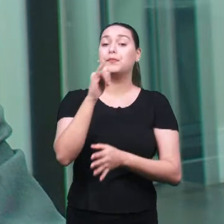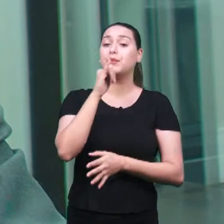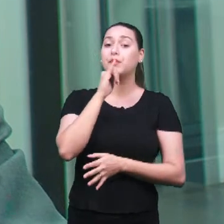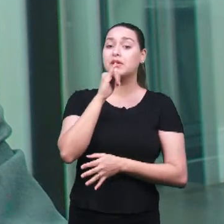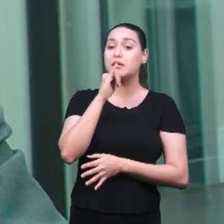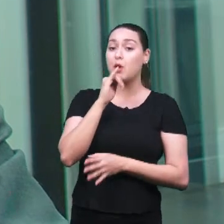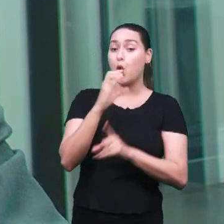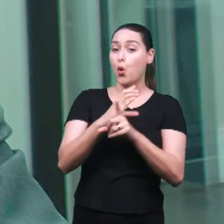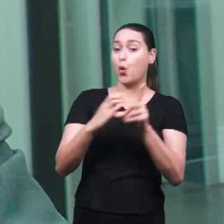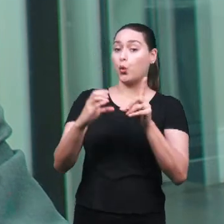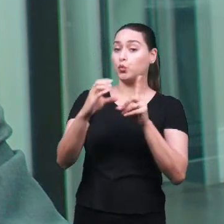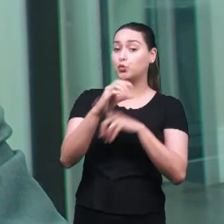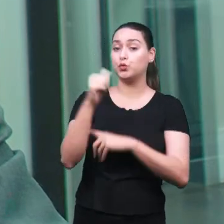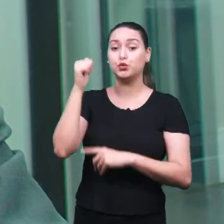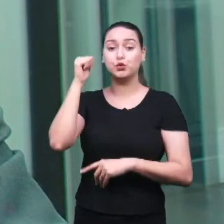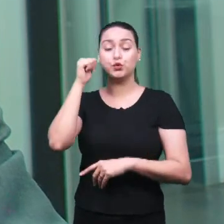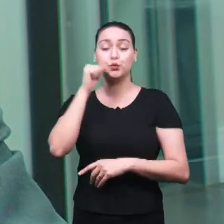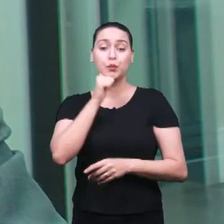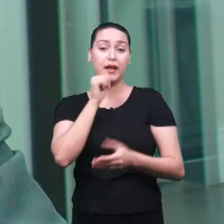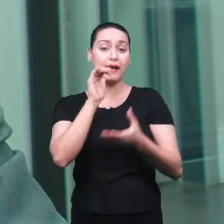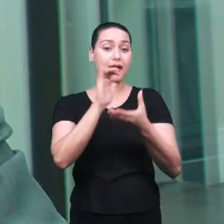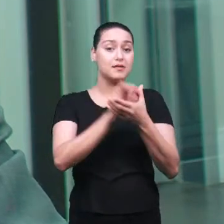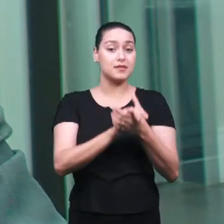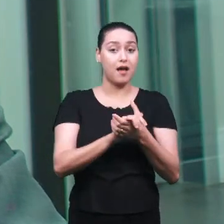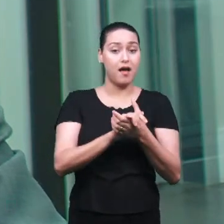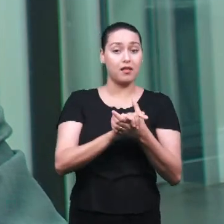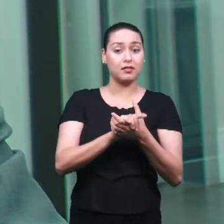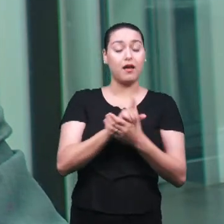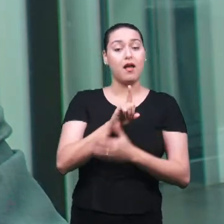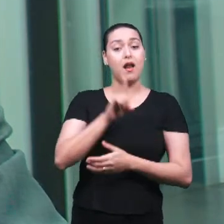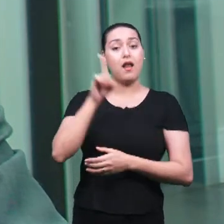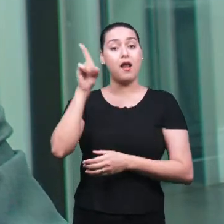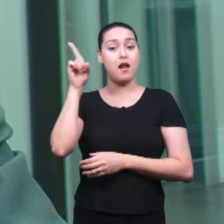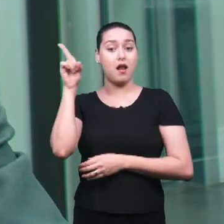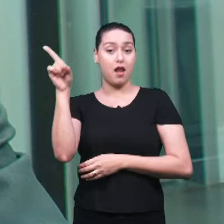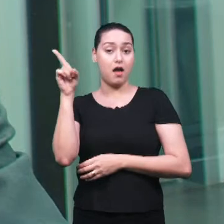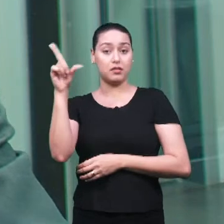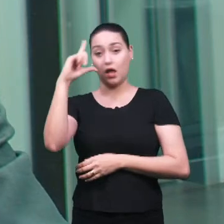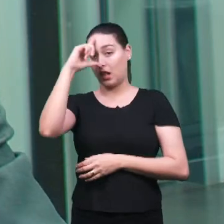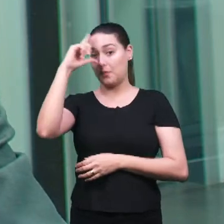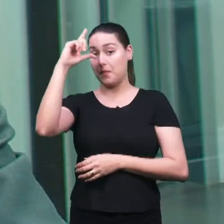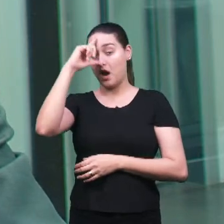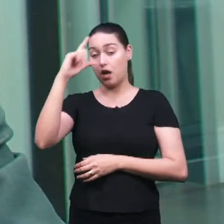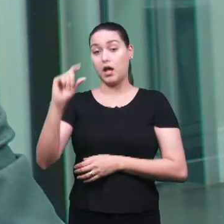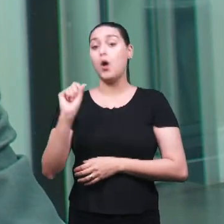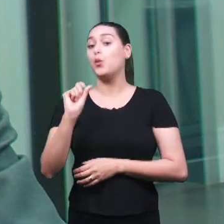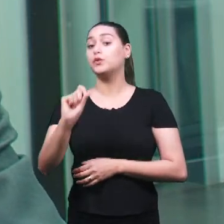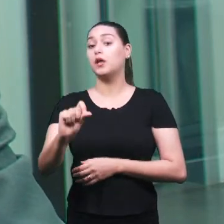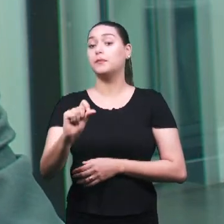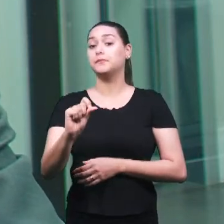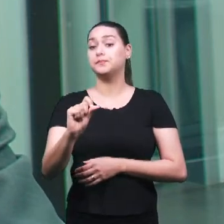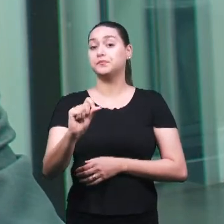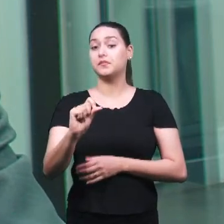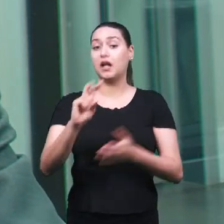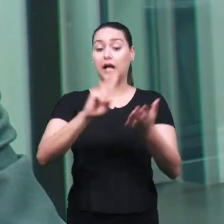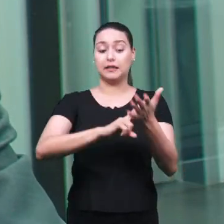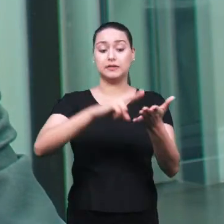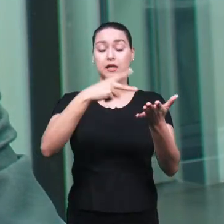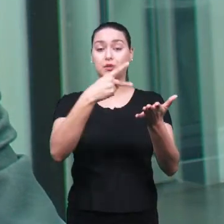característica muito interessante, porque nós temos irmãs que... o culto de senhoras na Alemanha hoje, por exemplo, ele é